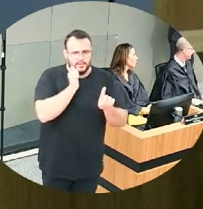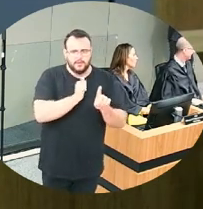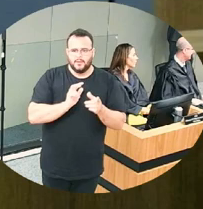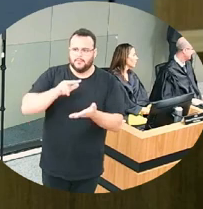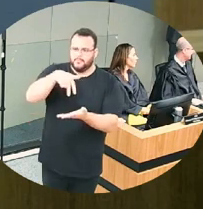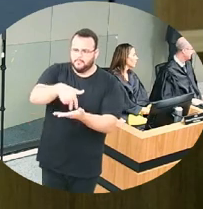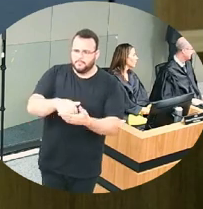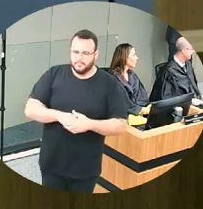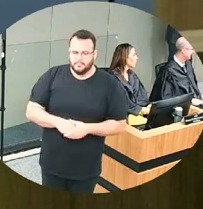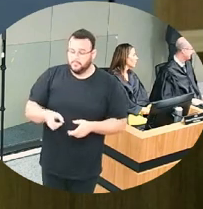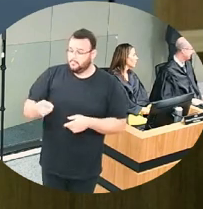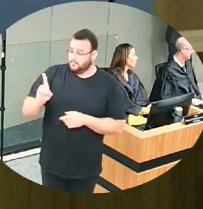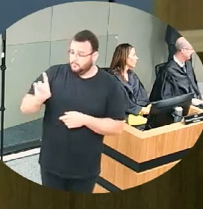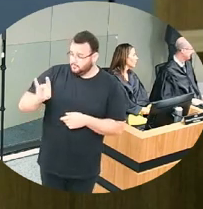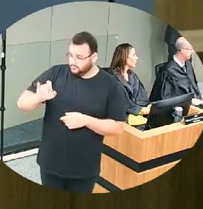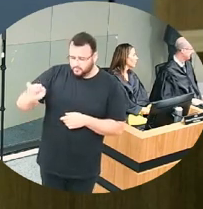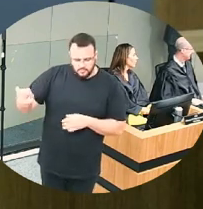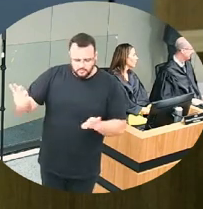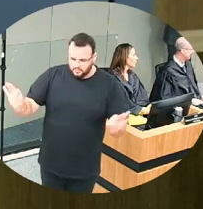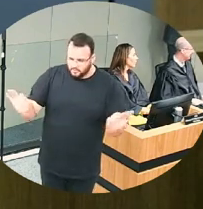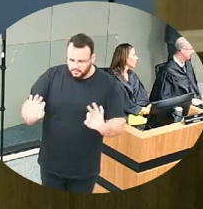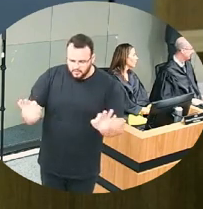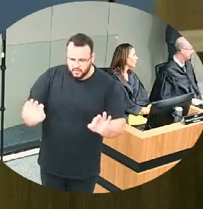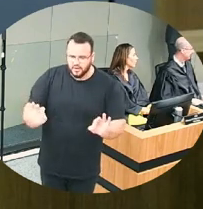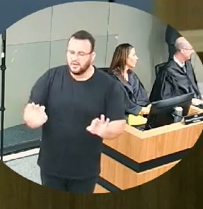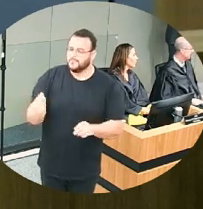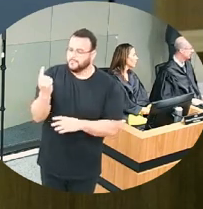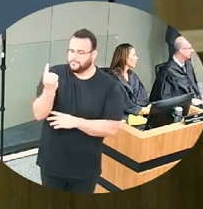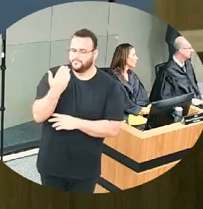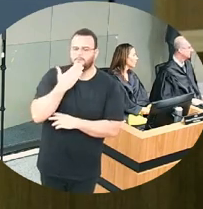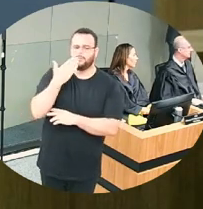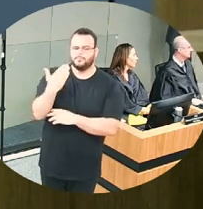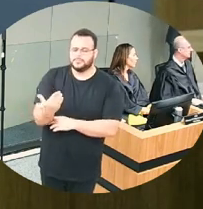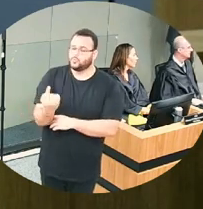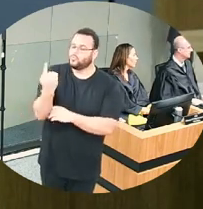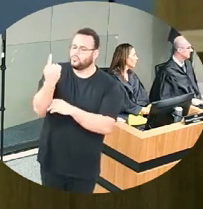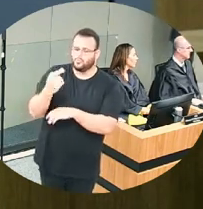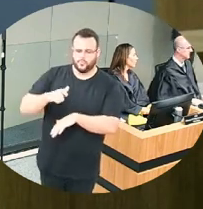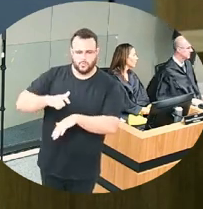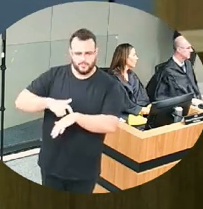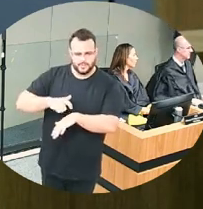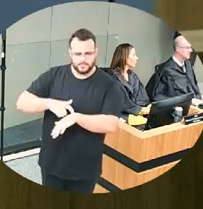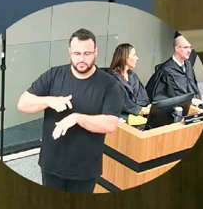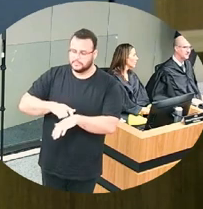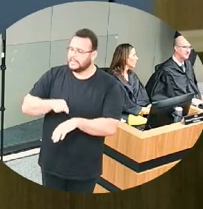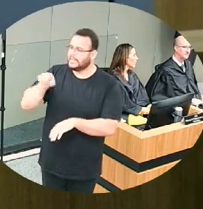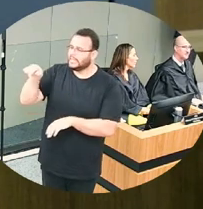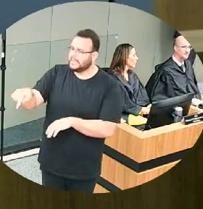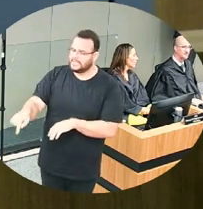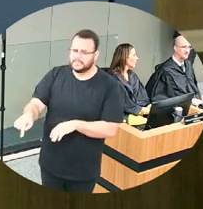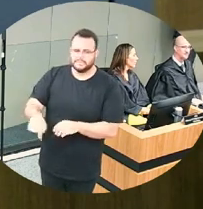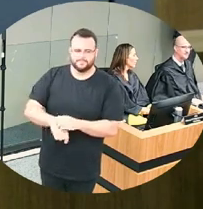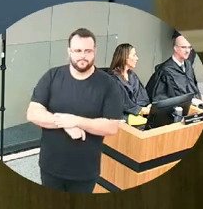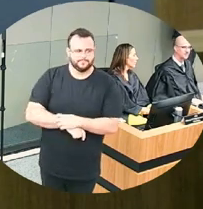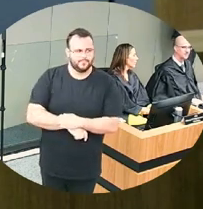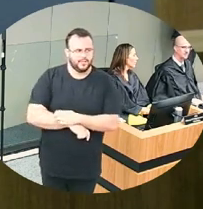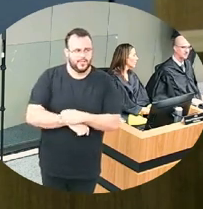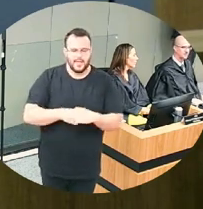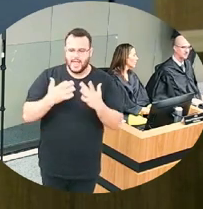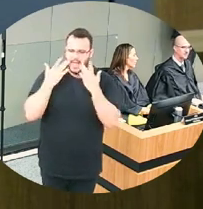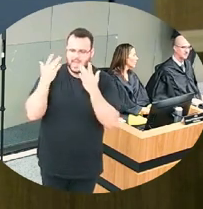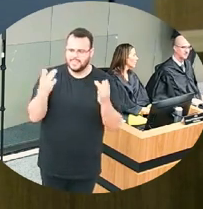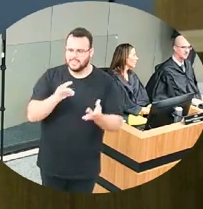não teve um dia não teve um pedido um momento em em que ele não deu